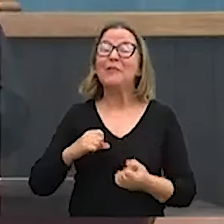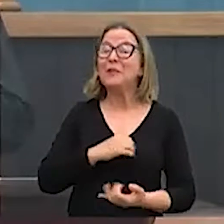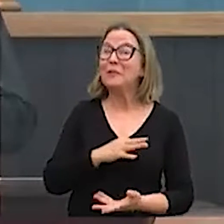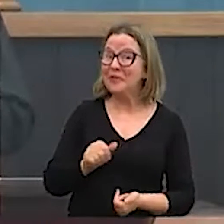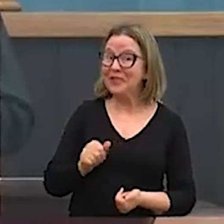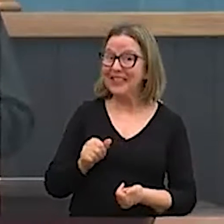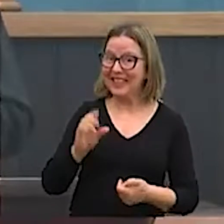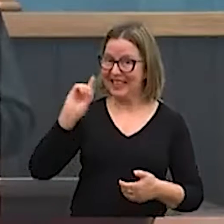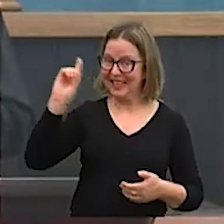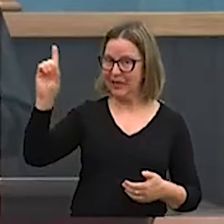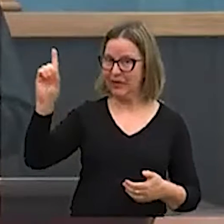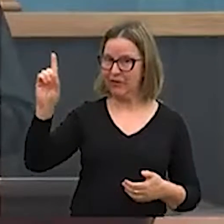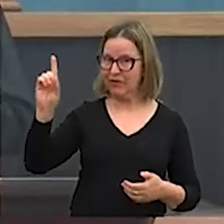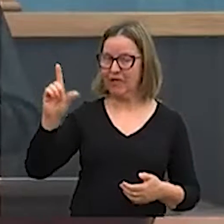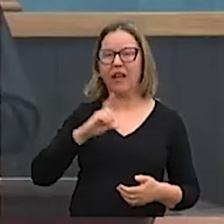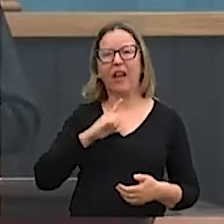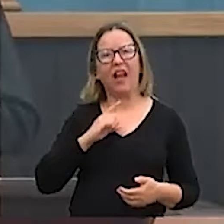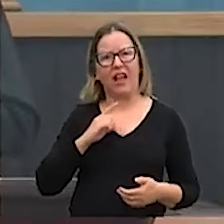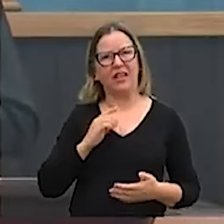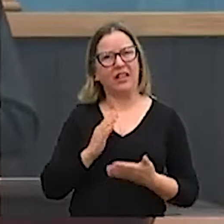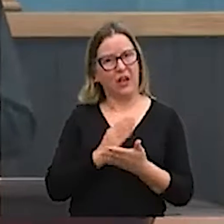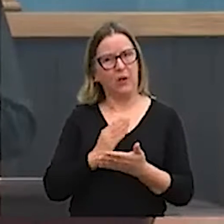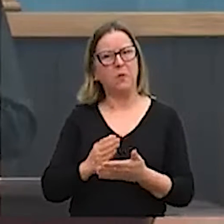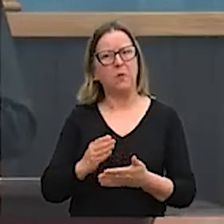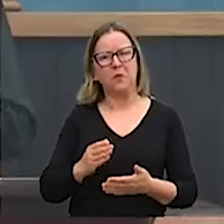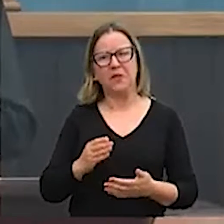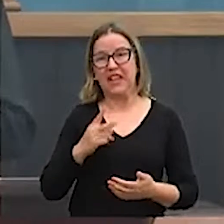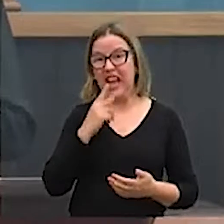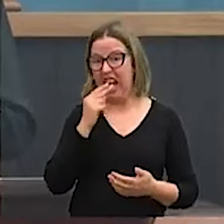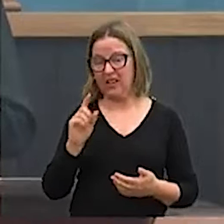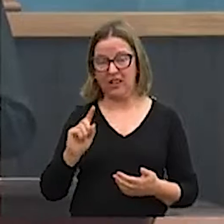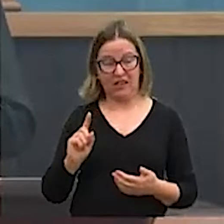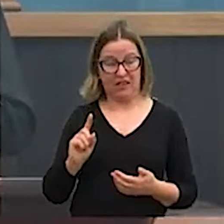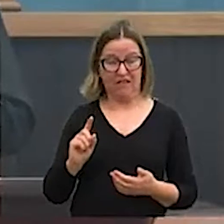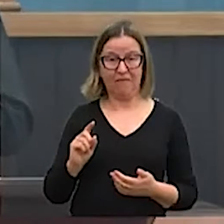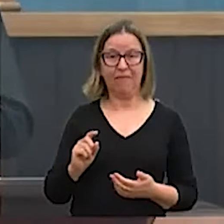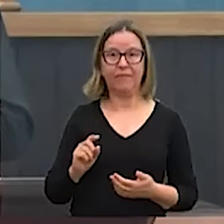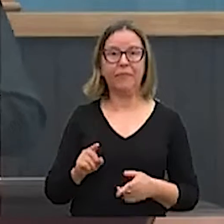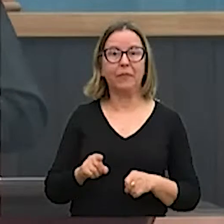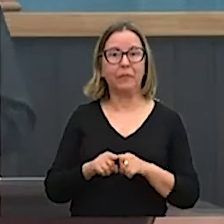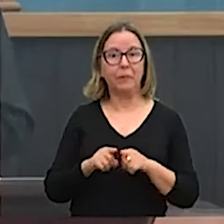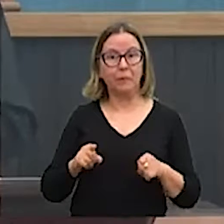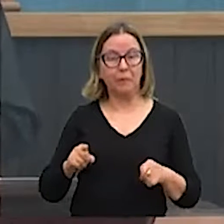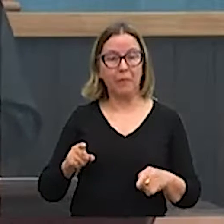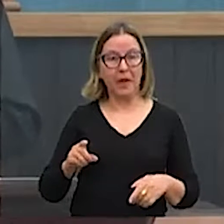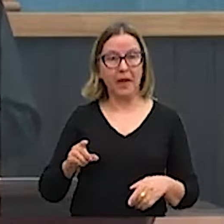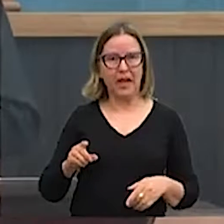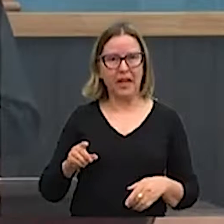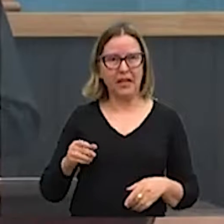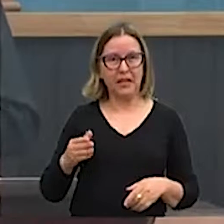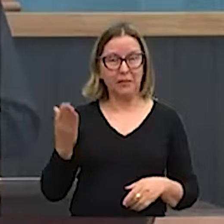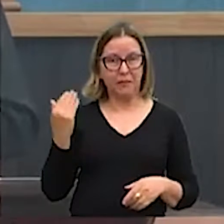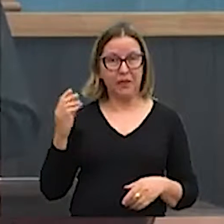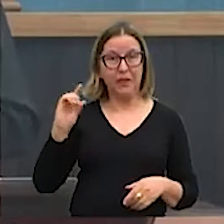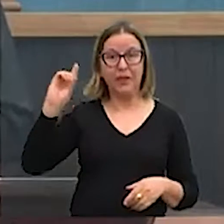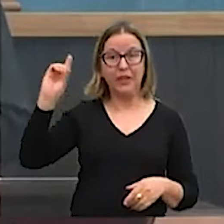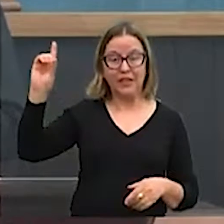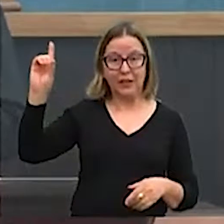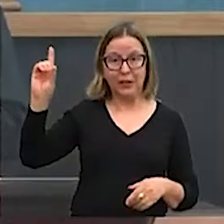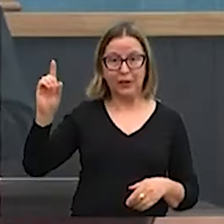é o contrário. Quando Deus quis quebrantar e quebrar Nabucodonosor,